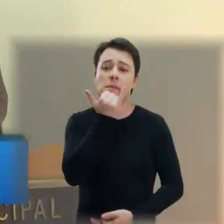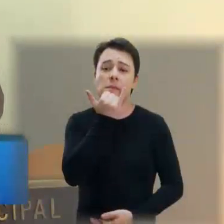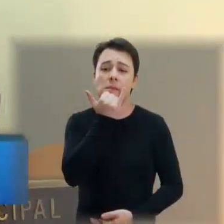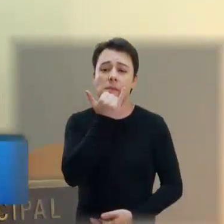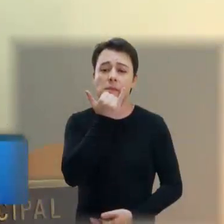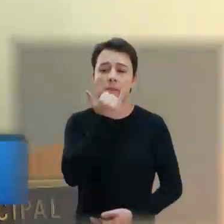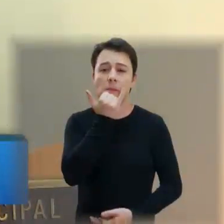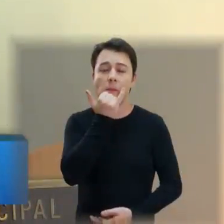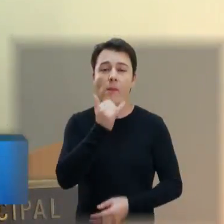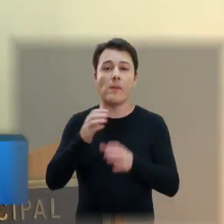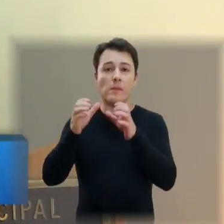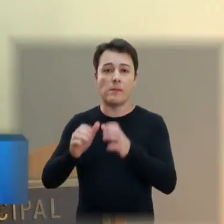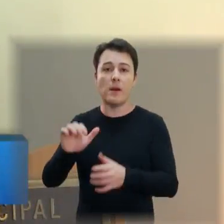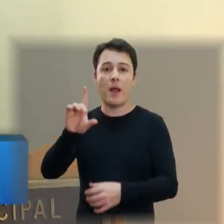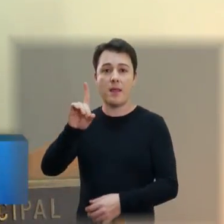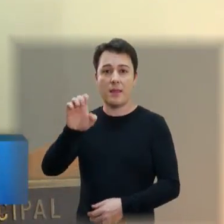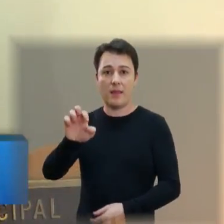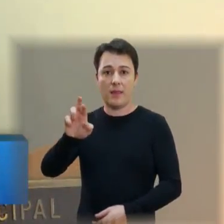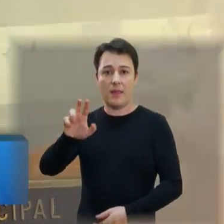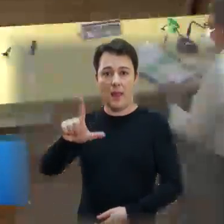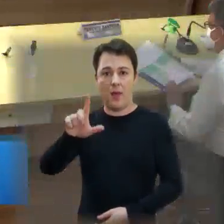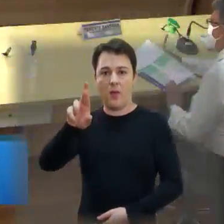Desculpa. Jardim Del Rey.